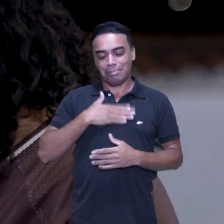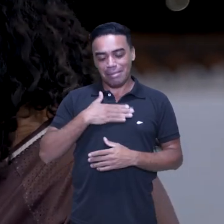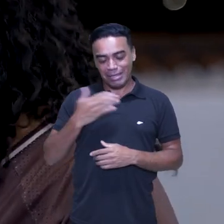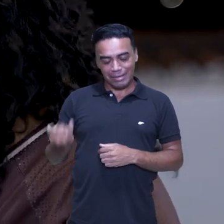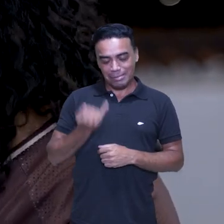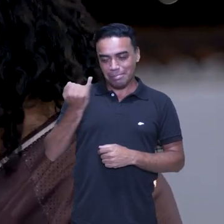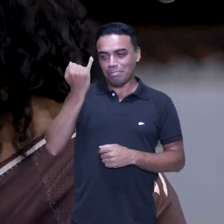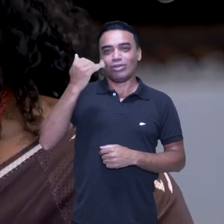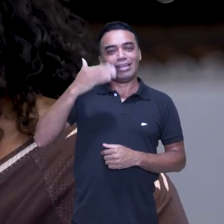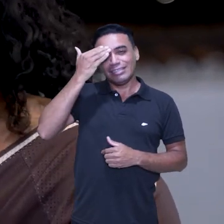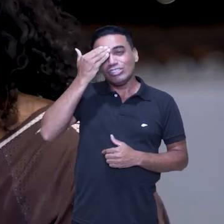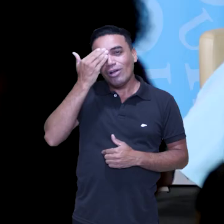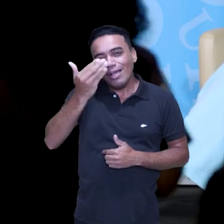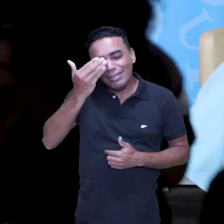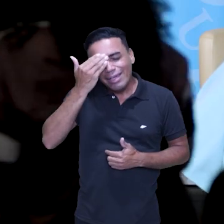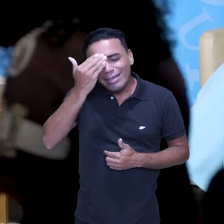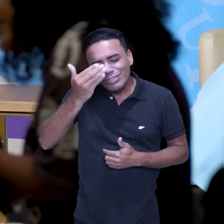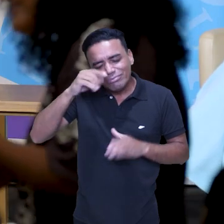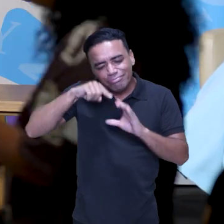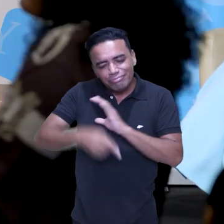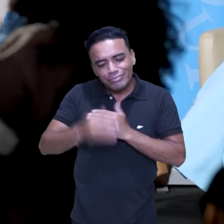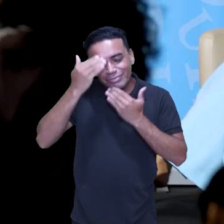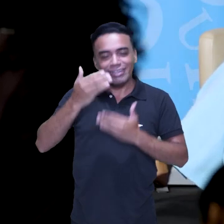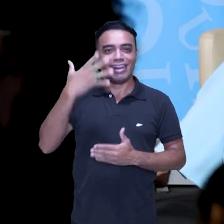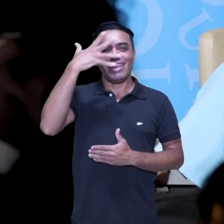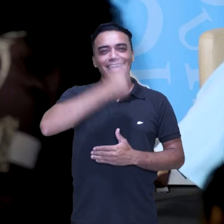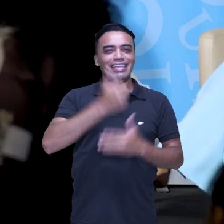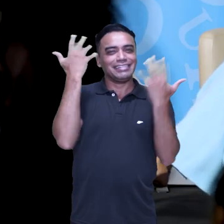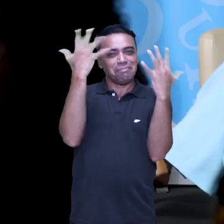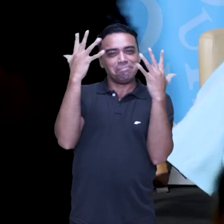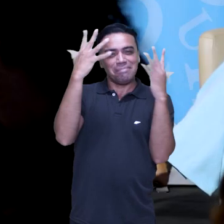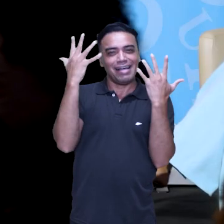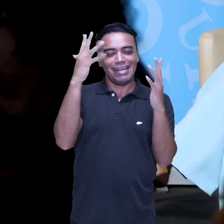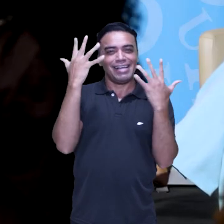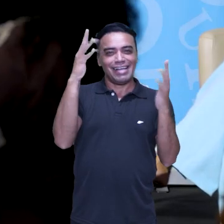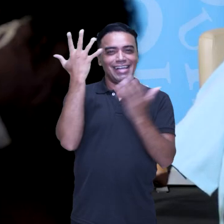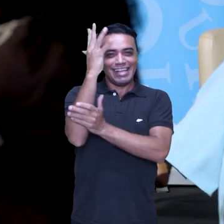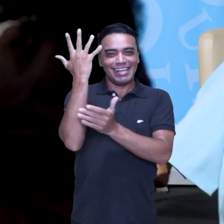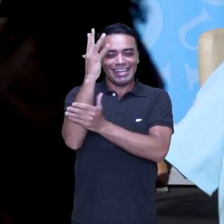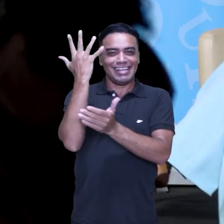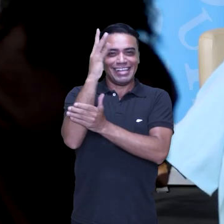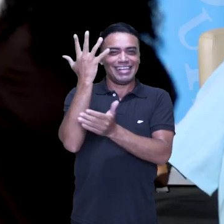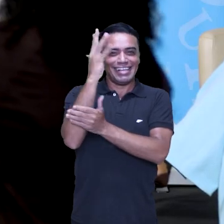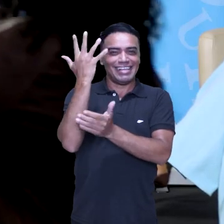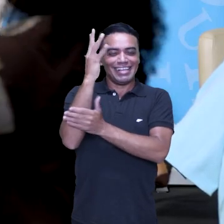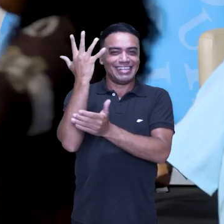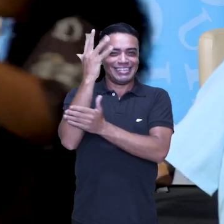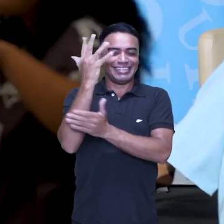mim. E eu agradeço muito. Que linda! Palma para ela, gente. Eu vou só